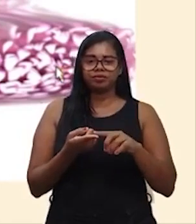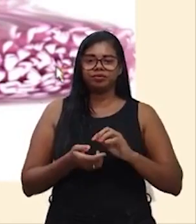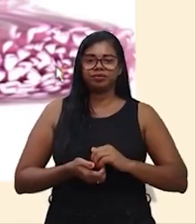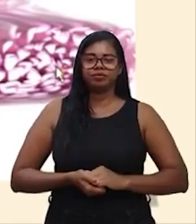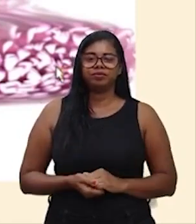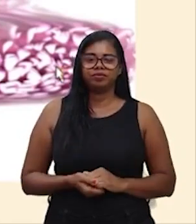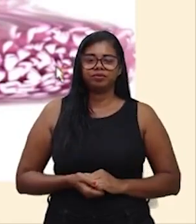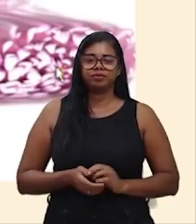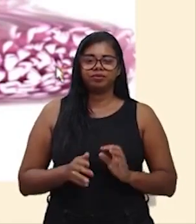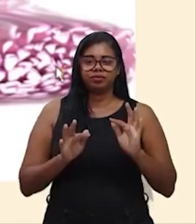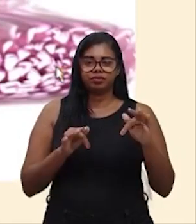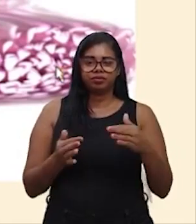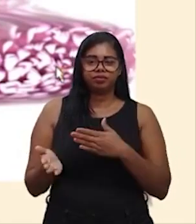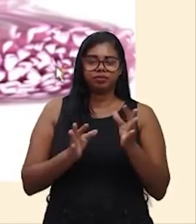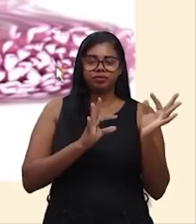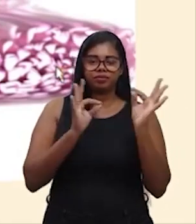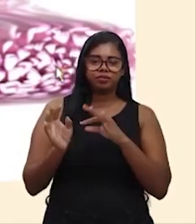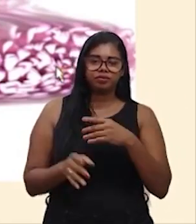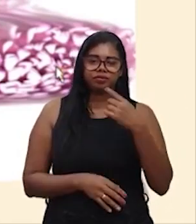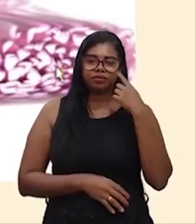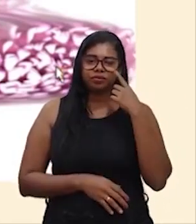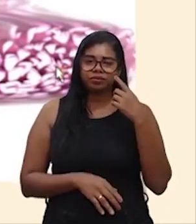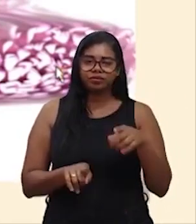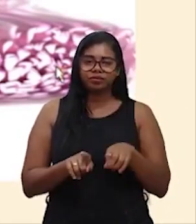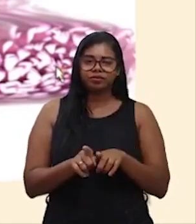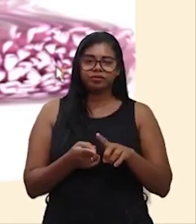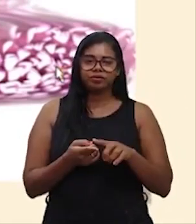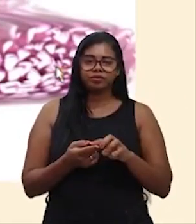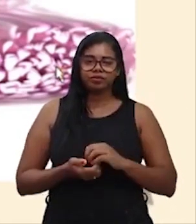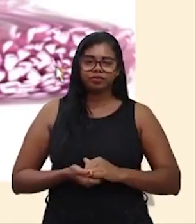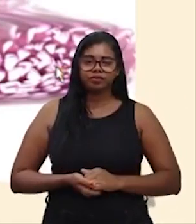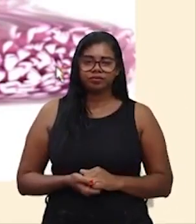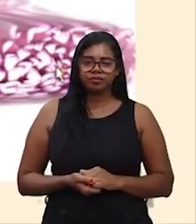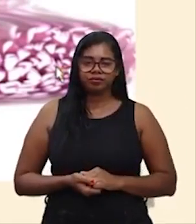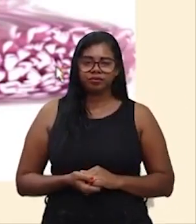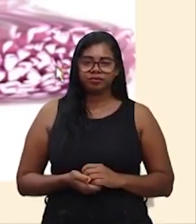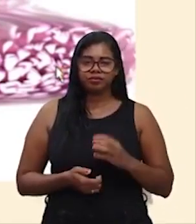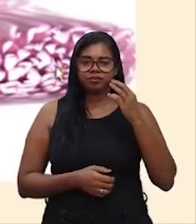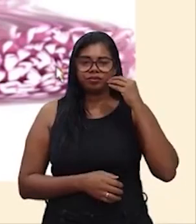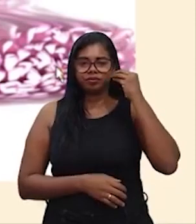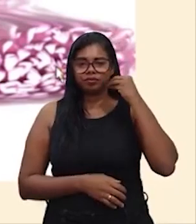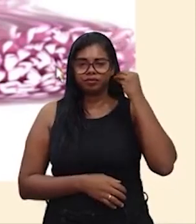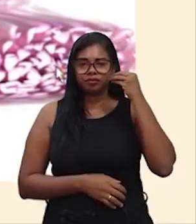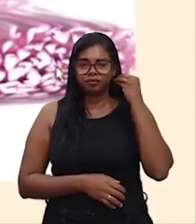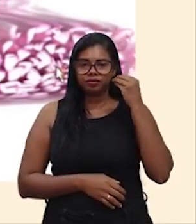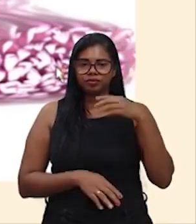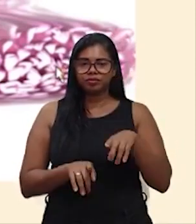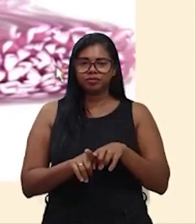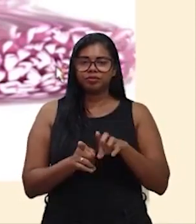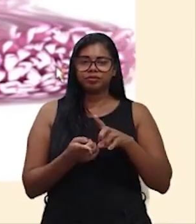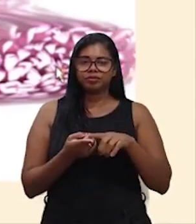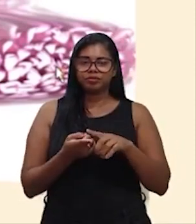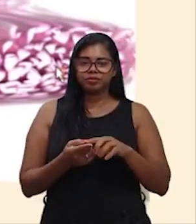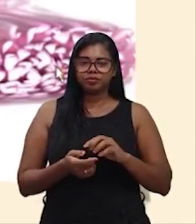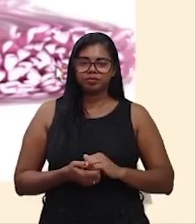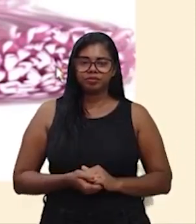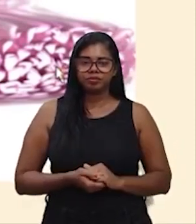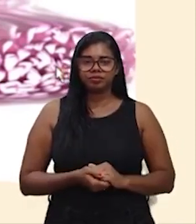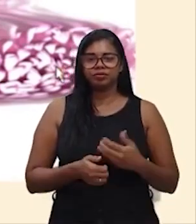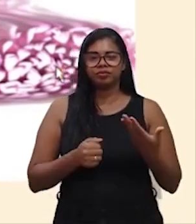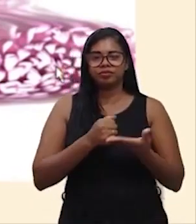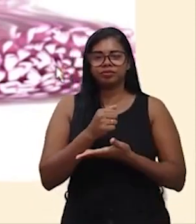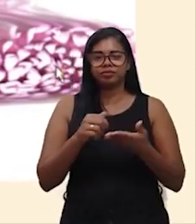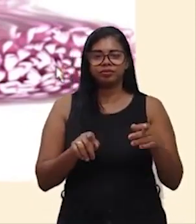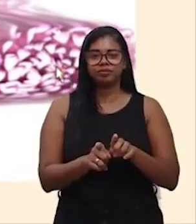como resultado final isso que a gente pode ver aí do lado direito. Então, a gente tem uma experimentação, a gente sair do que é aquilo